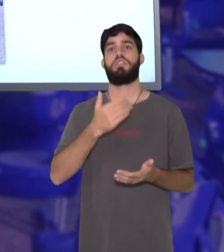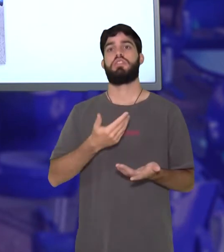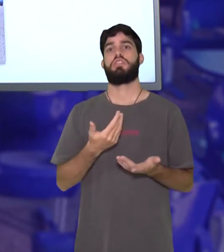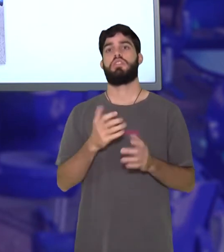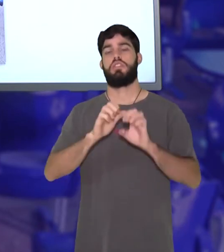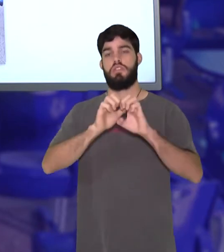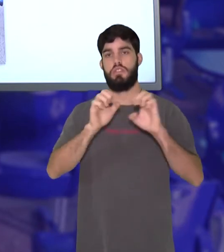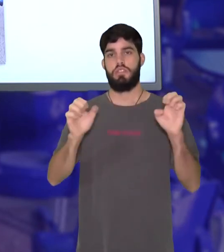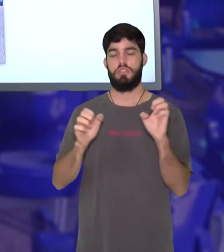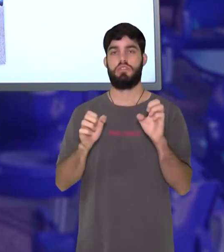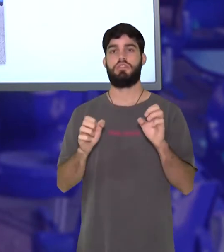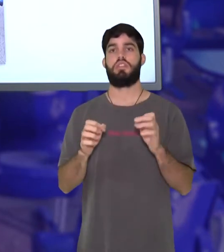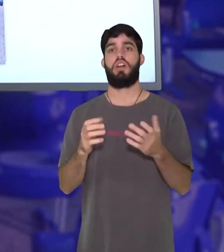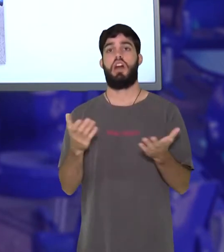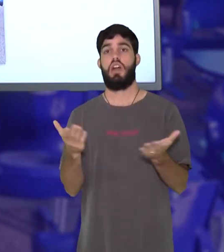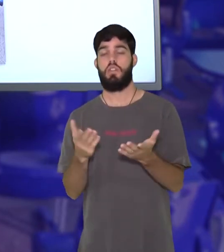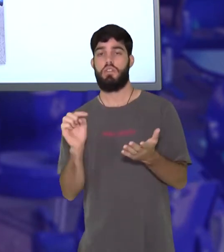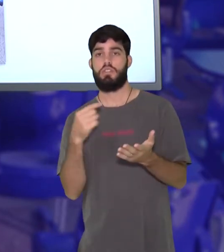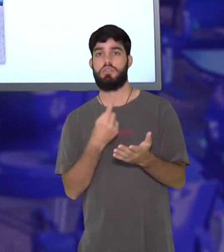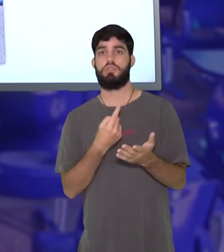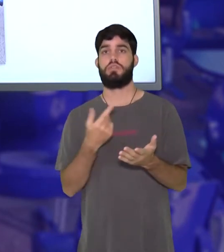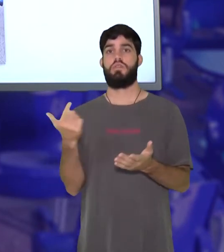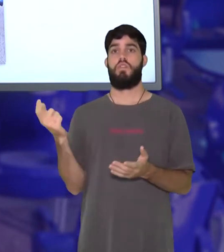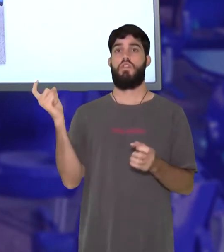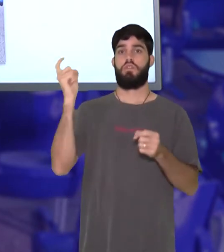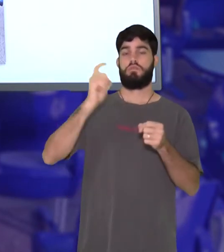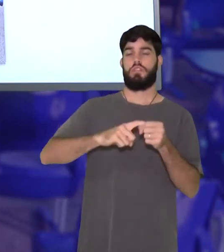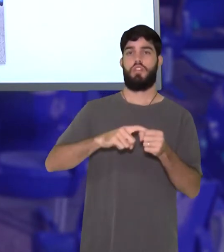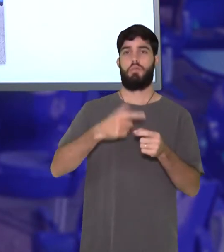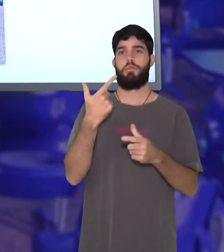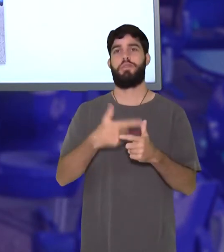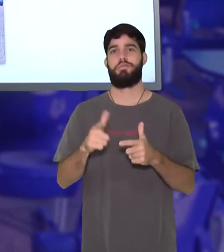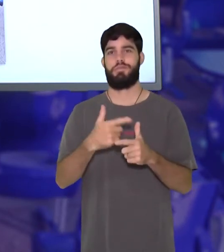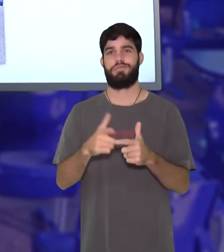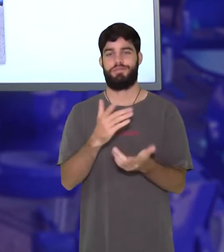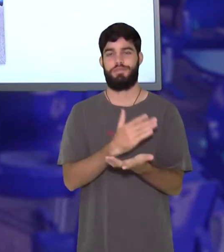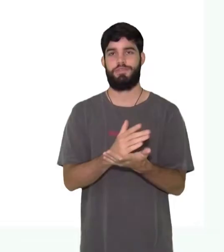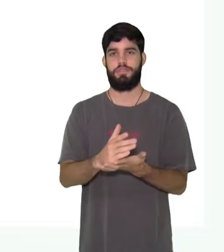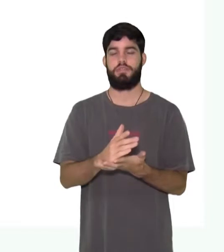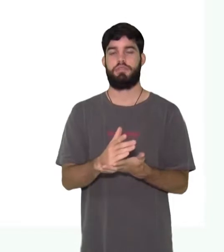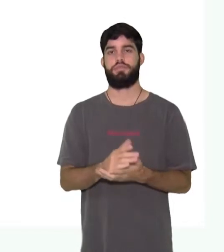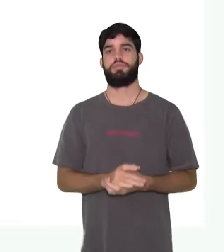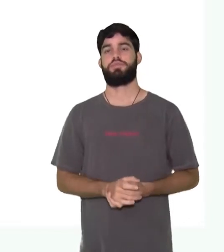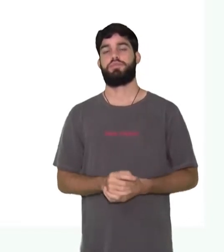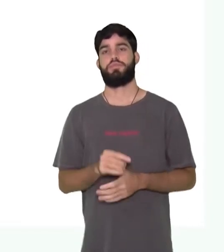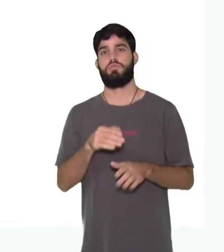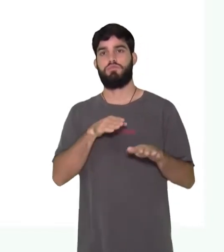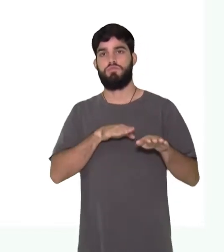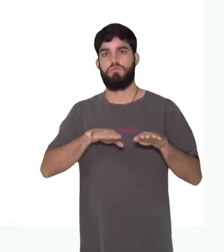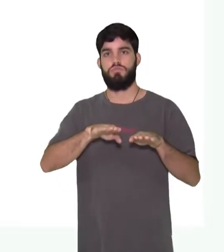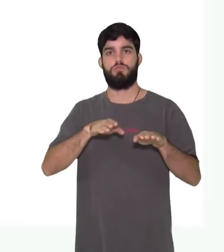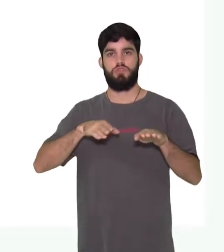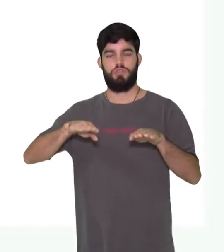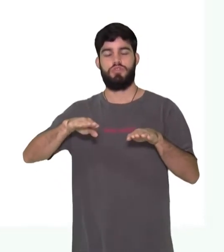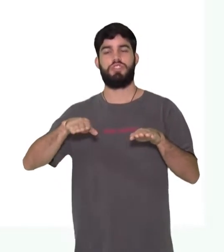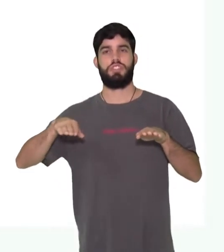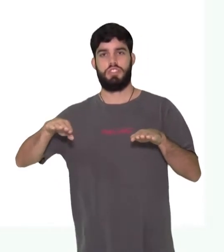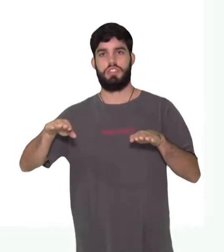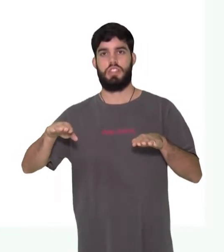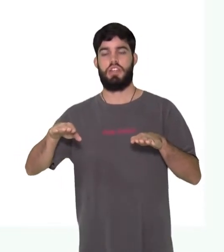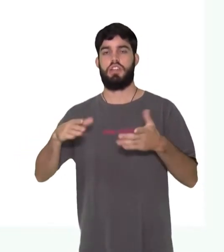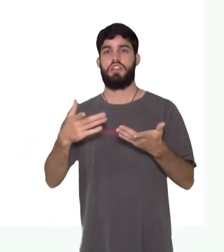e grau da equação vamos agora retomar o problema inicial né em um estacionamento a